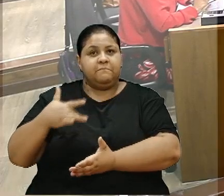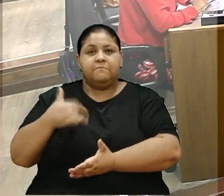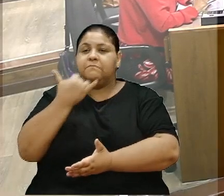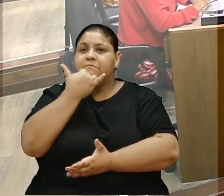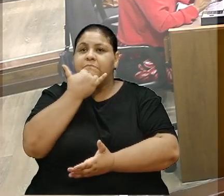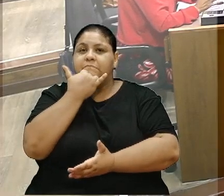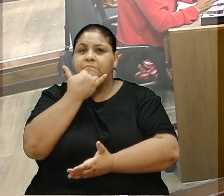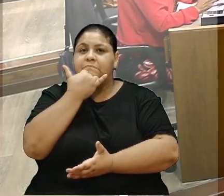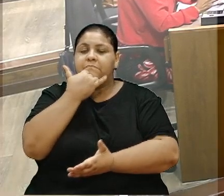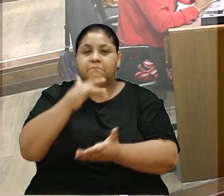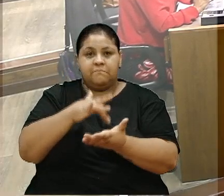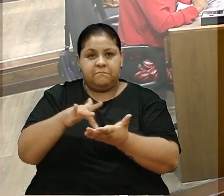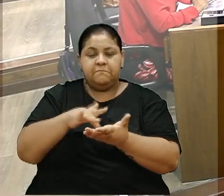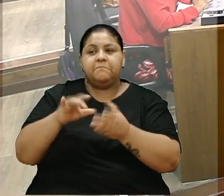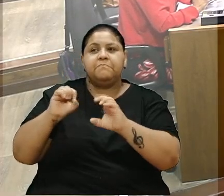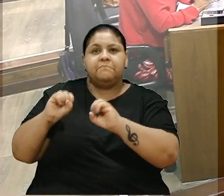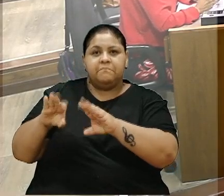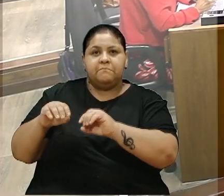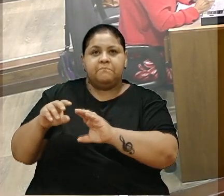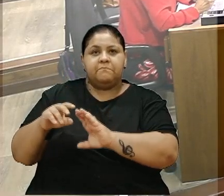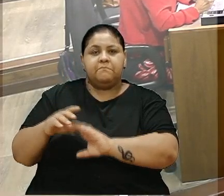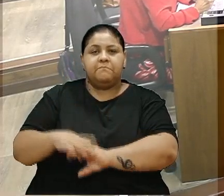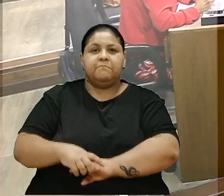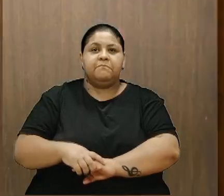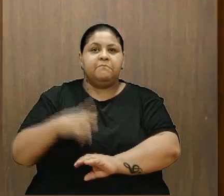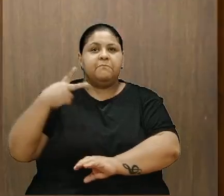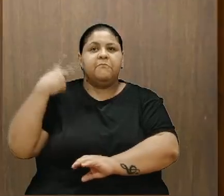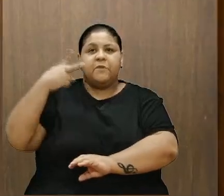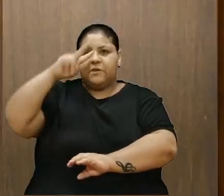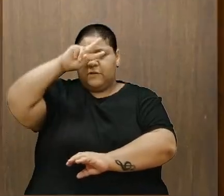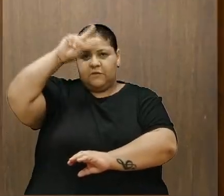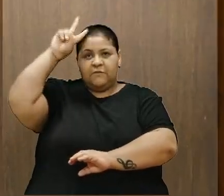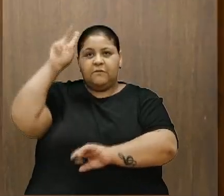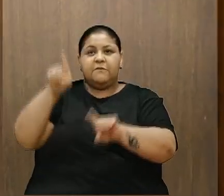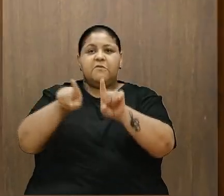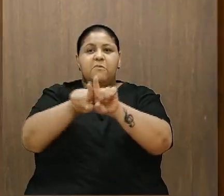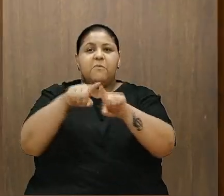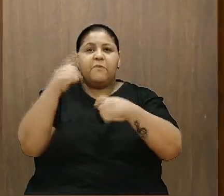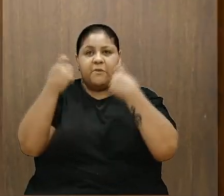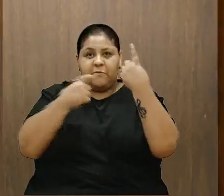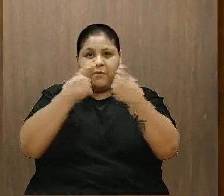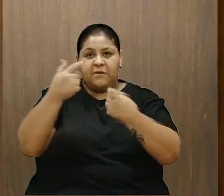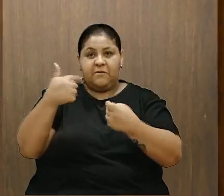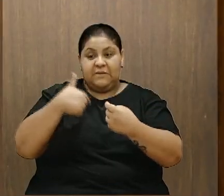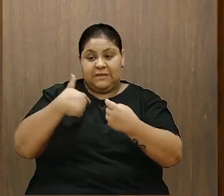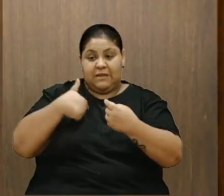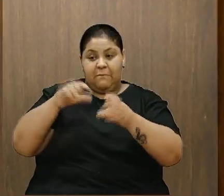a secretária de Educação, o vereador Edson foi secretário de Educação, e uma preocupação que tenho na minha comunidade,